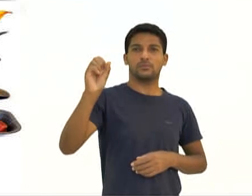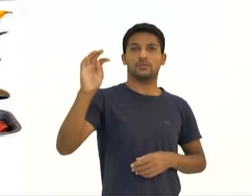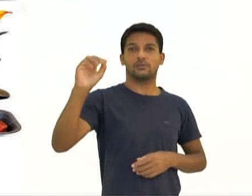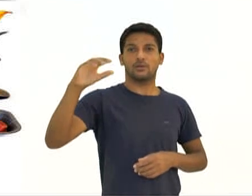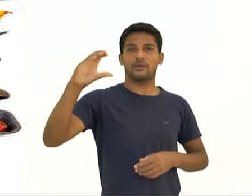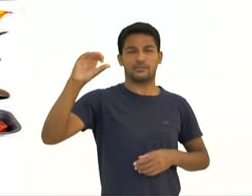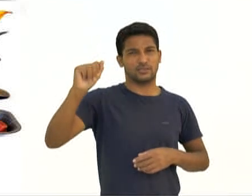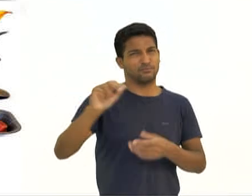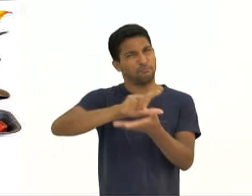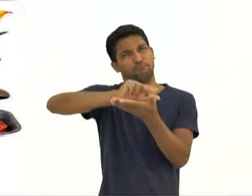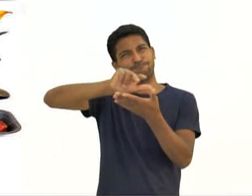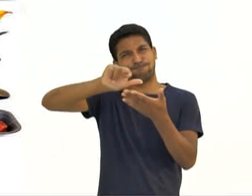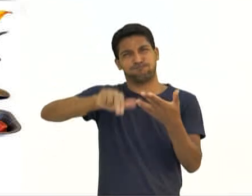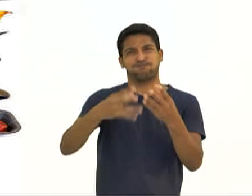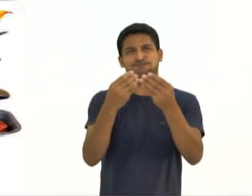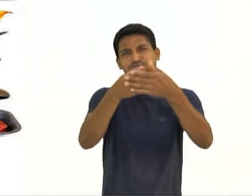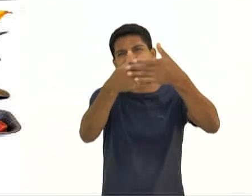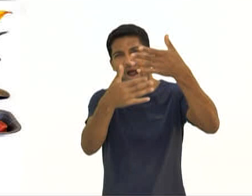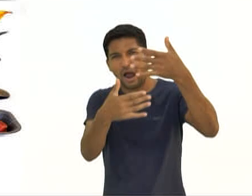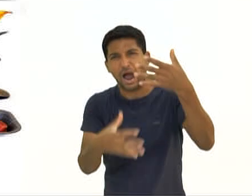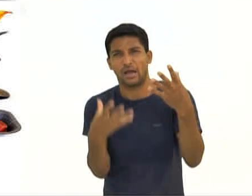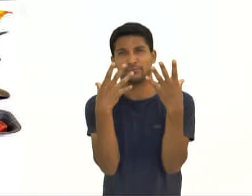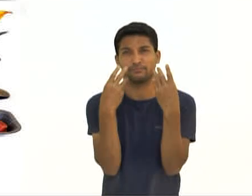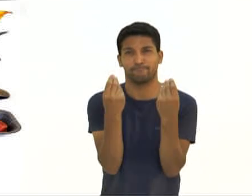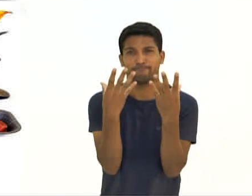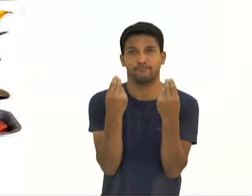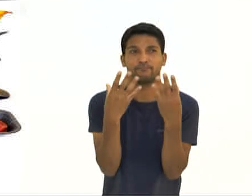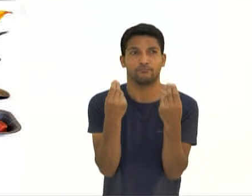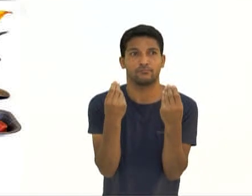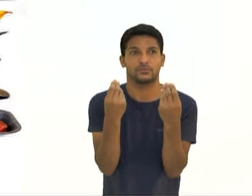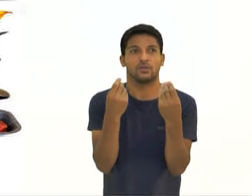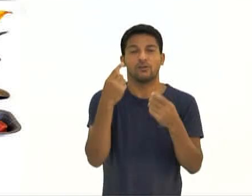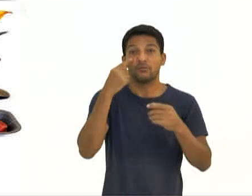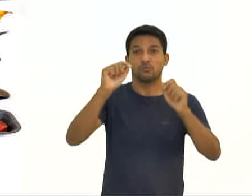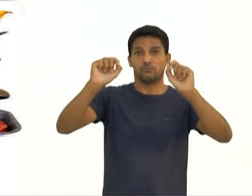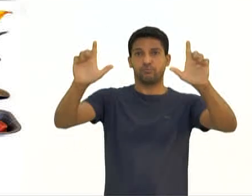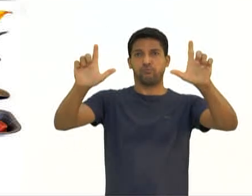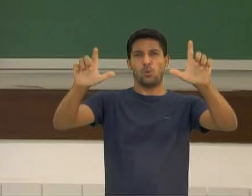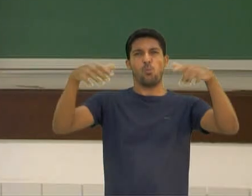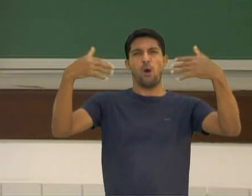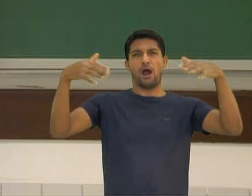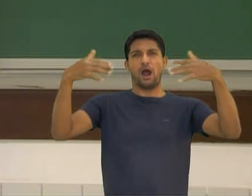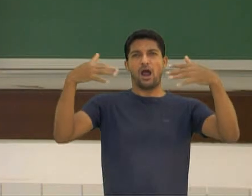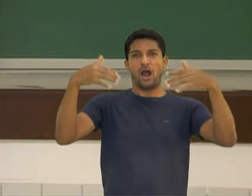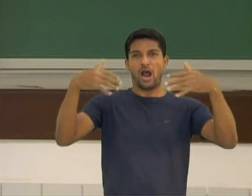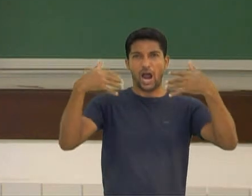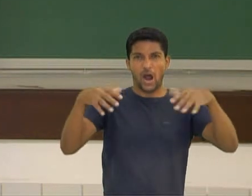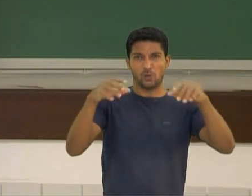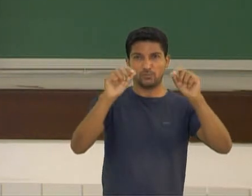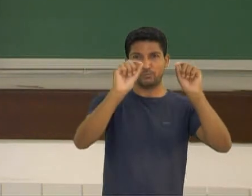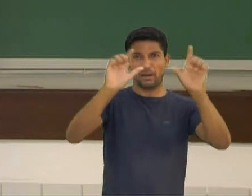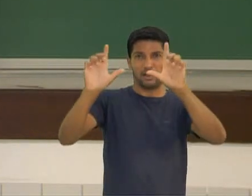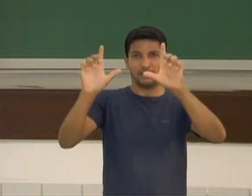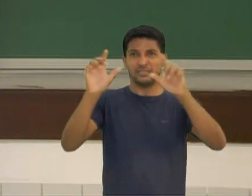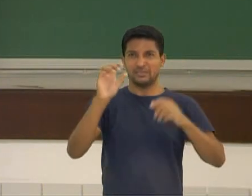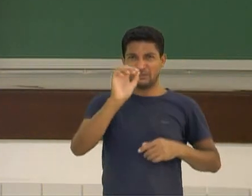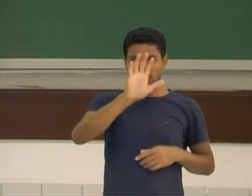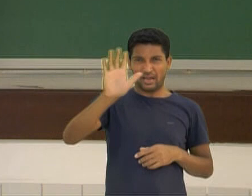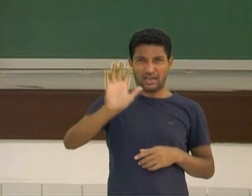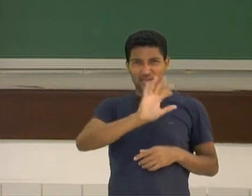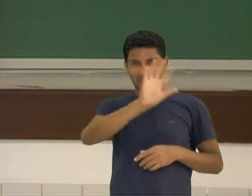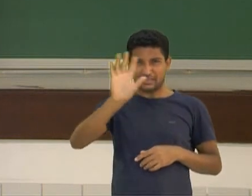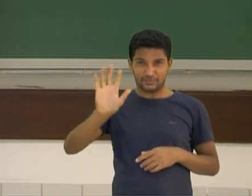uma penca de coisas, né? A própria tela ali já mostra isso para nós, né? A gente